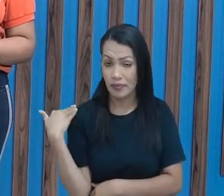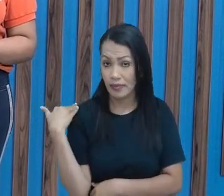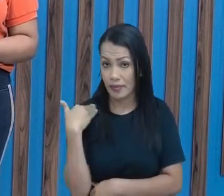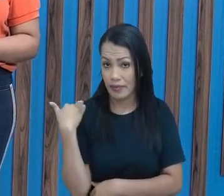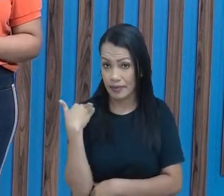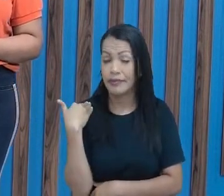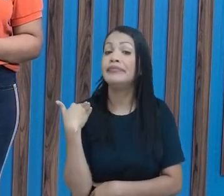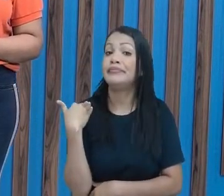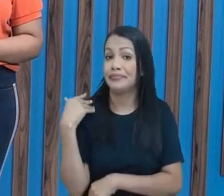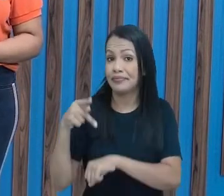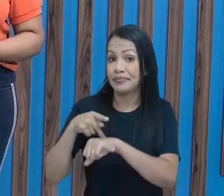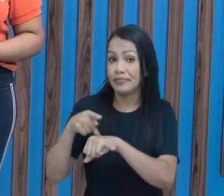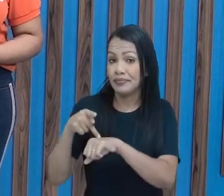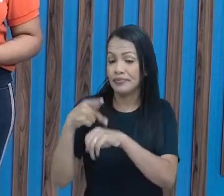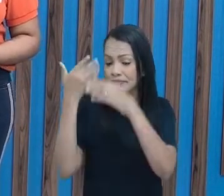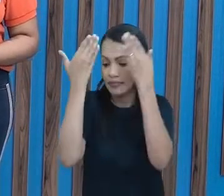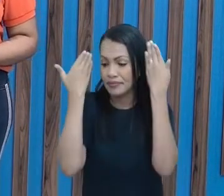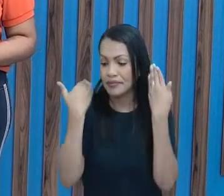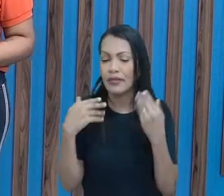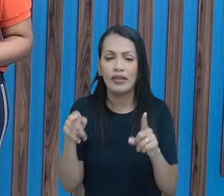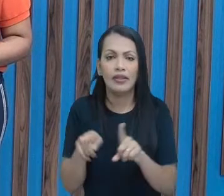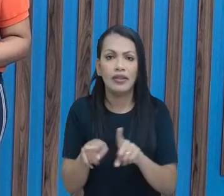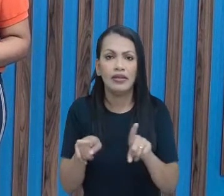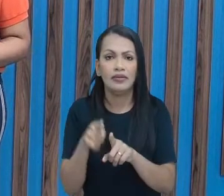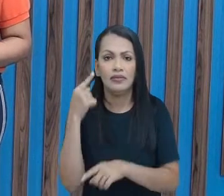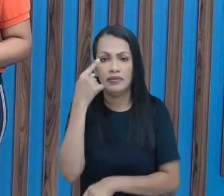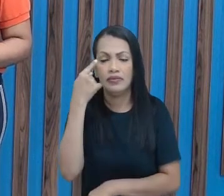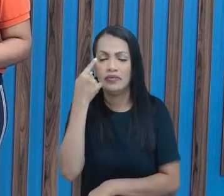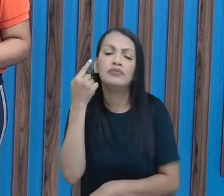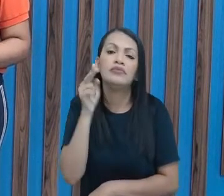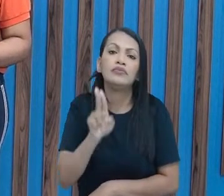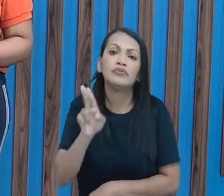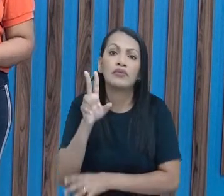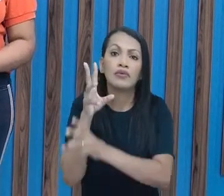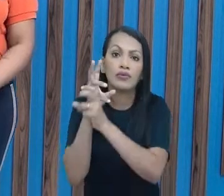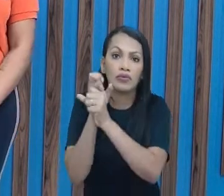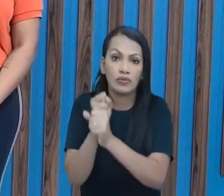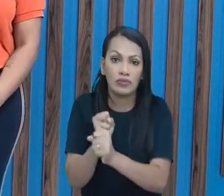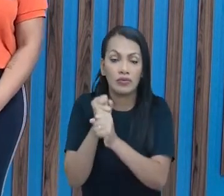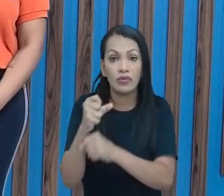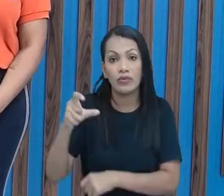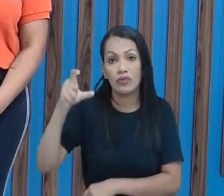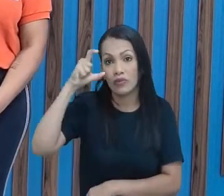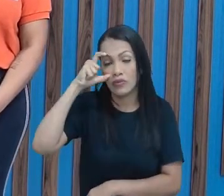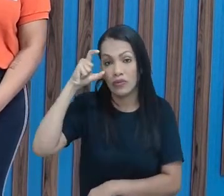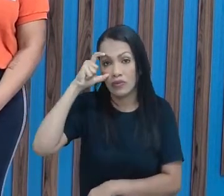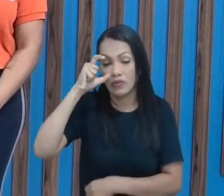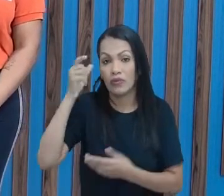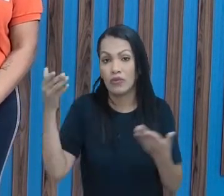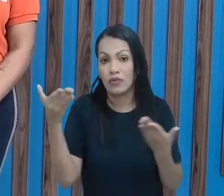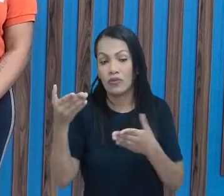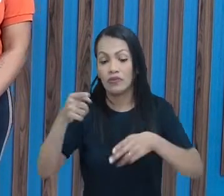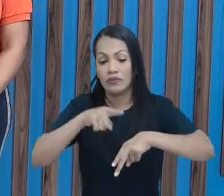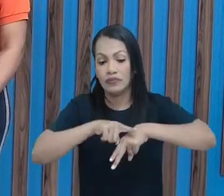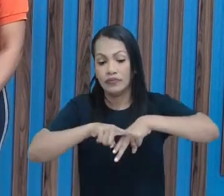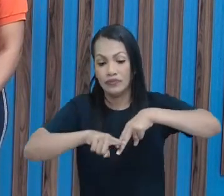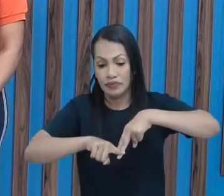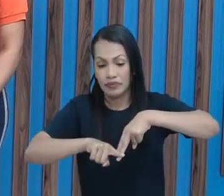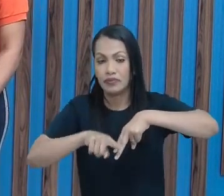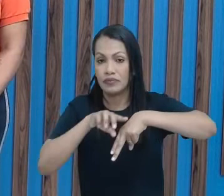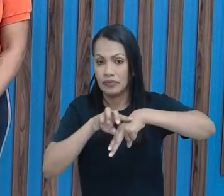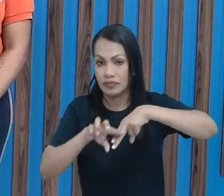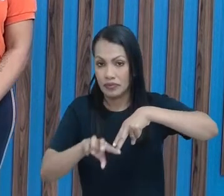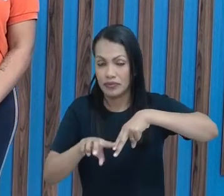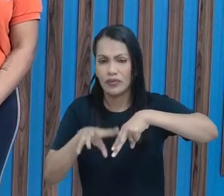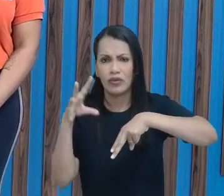curtos, lisos. Tenho olhos escuros, uso óculos arredondado e hoje eu visto uma calça jeans